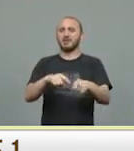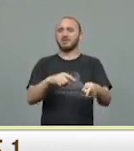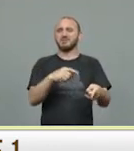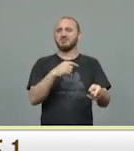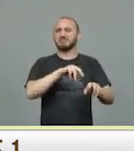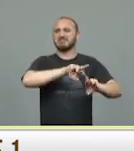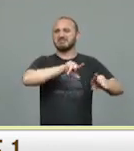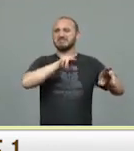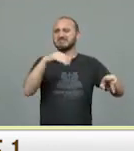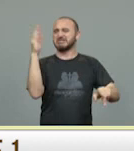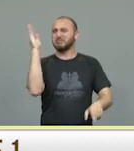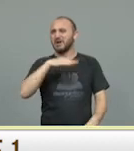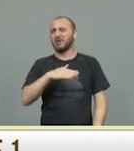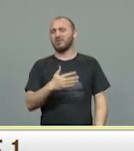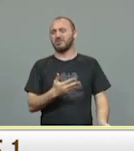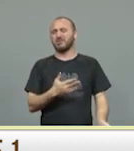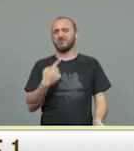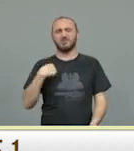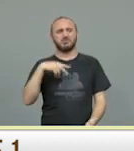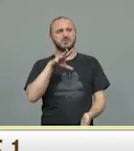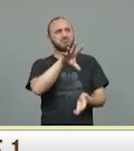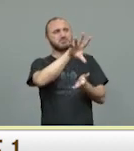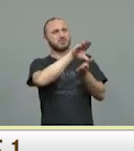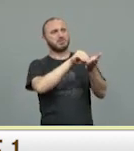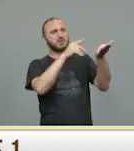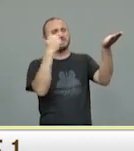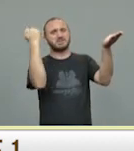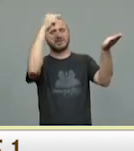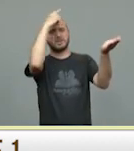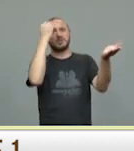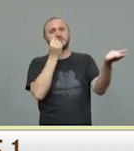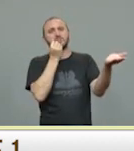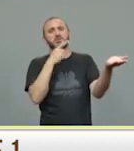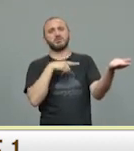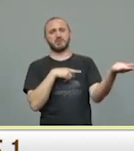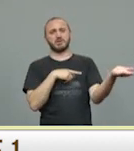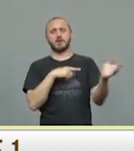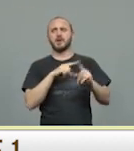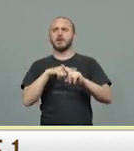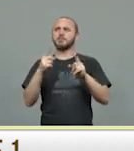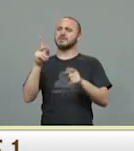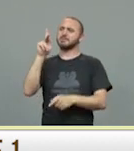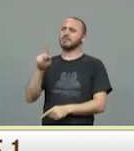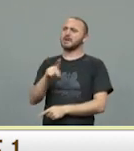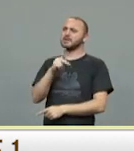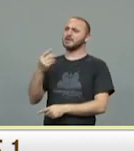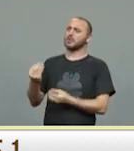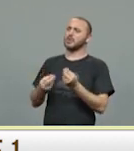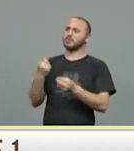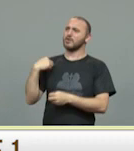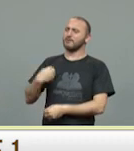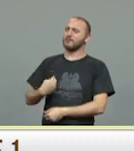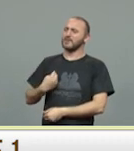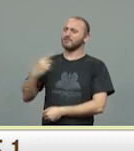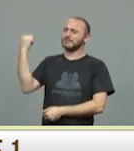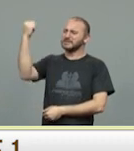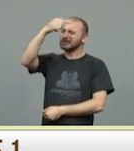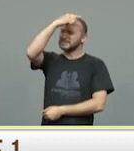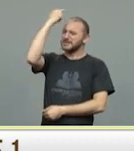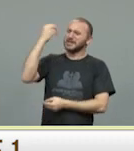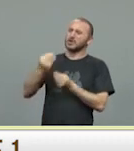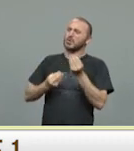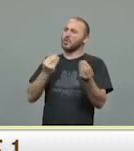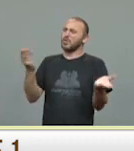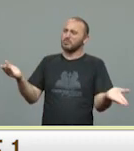olhar para aqueles que são bons. Depois: mas padre, como é que eu vivo essa santidade? Já chego no